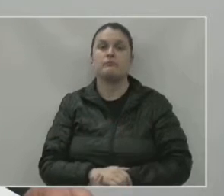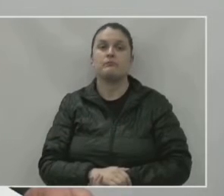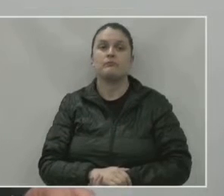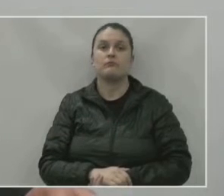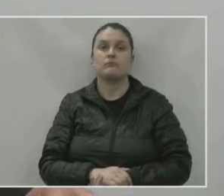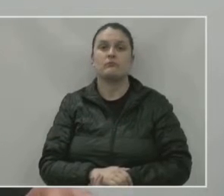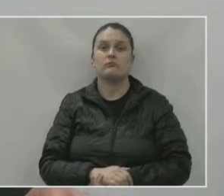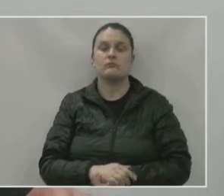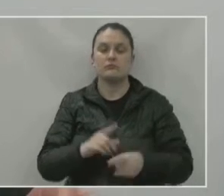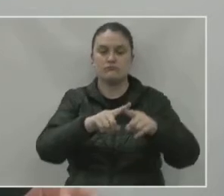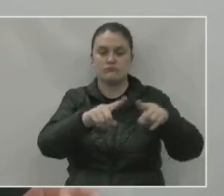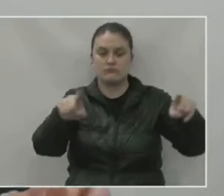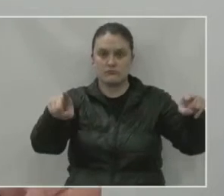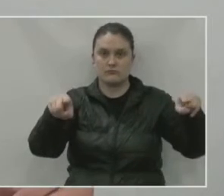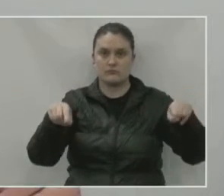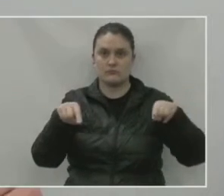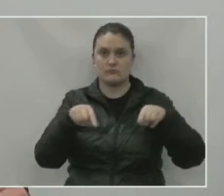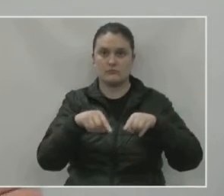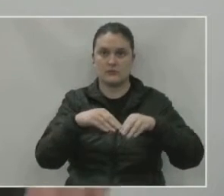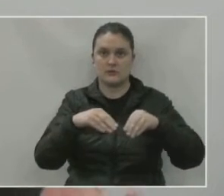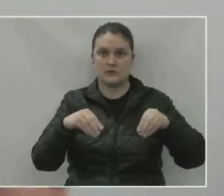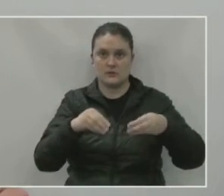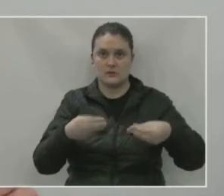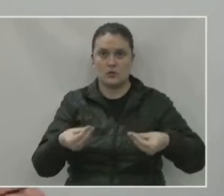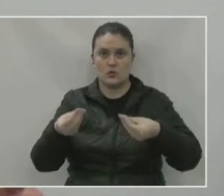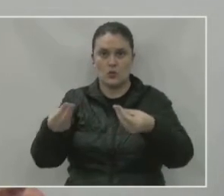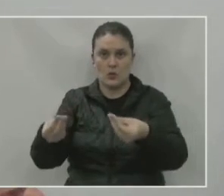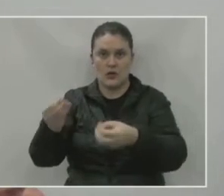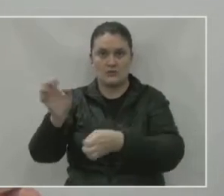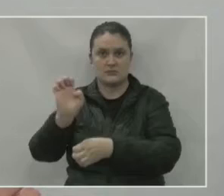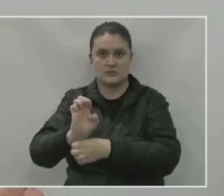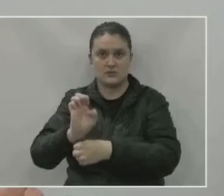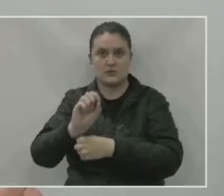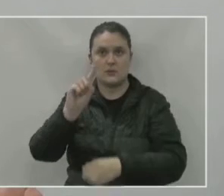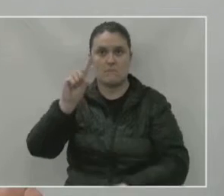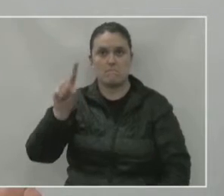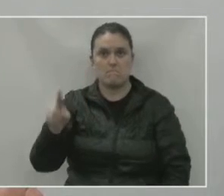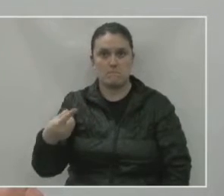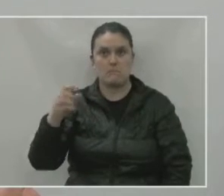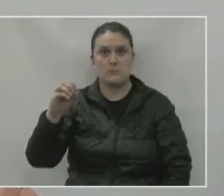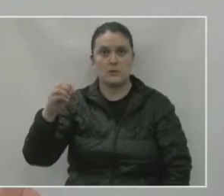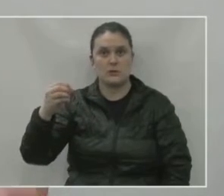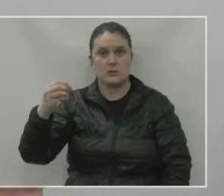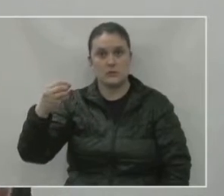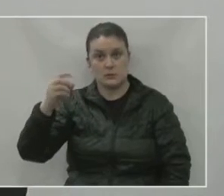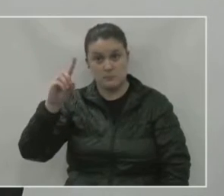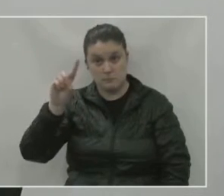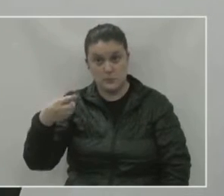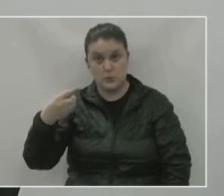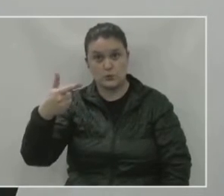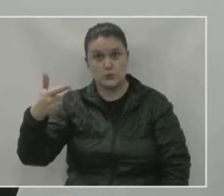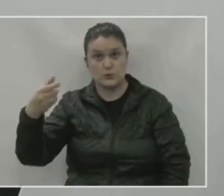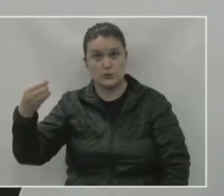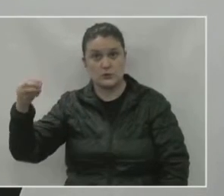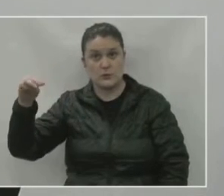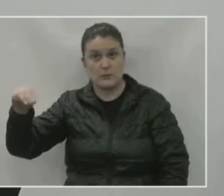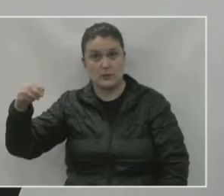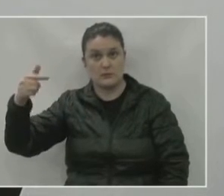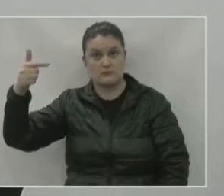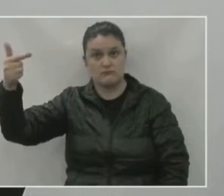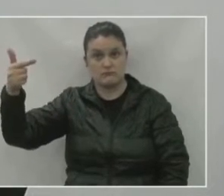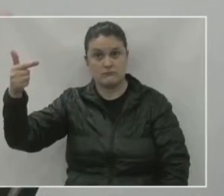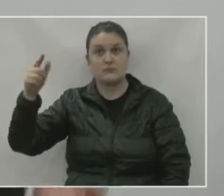A área total de doação do município para o Estado é de 1.200 metros quadrados, e é para que